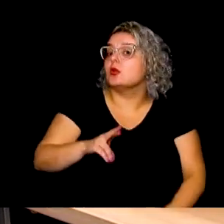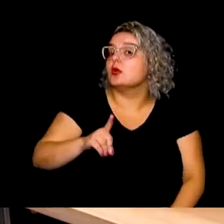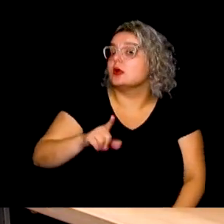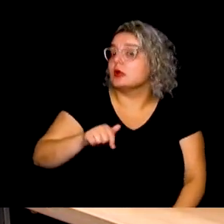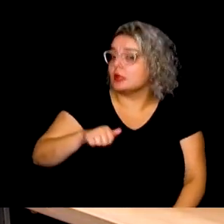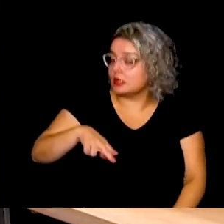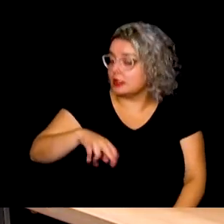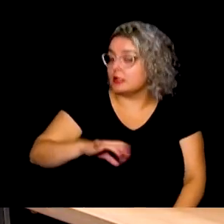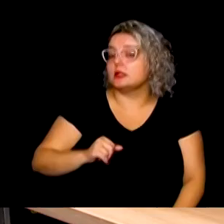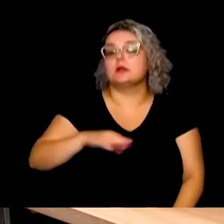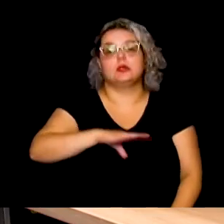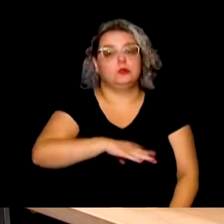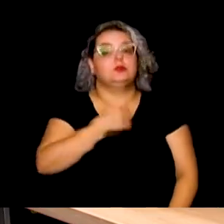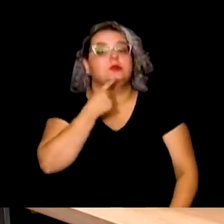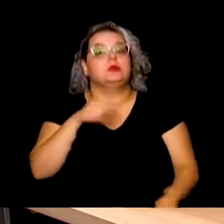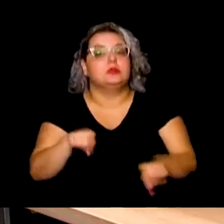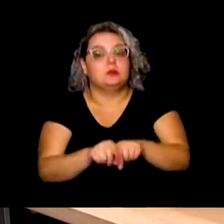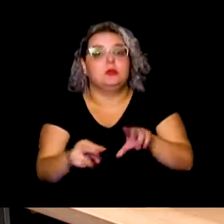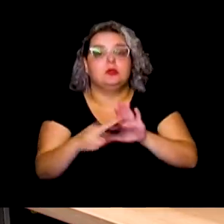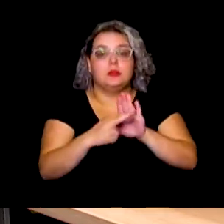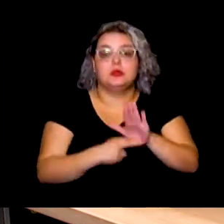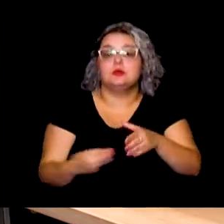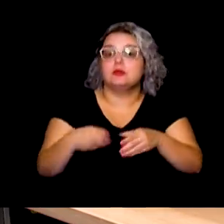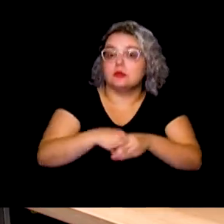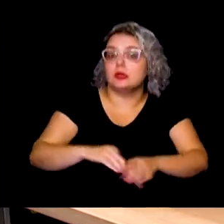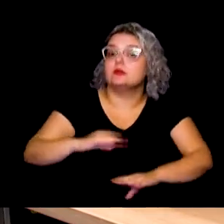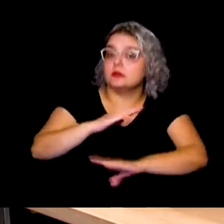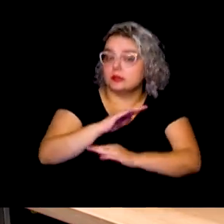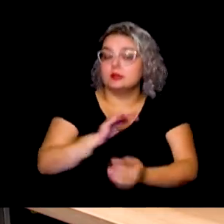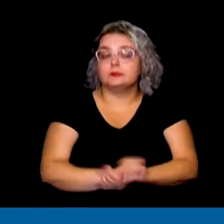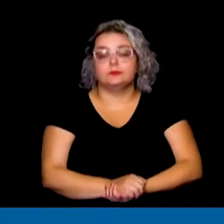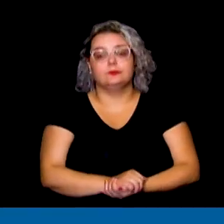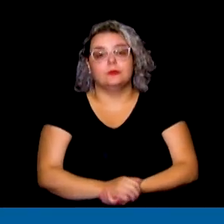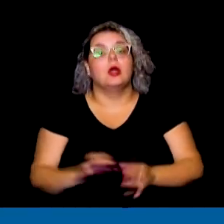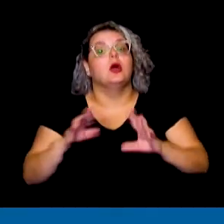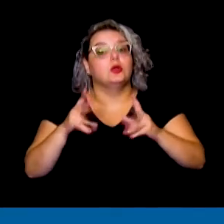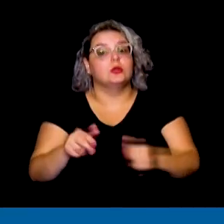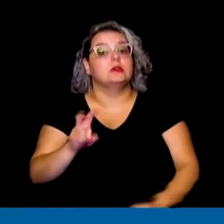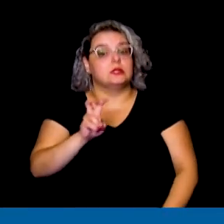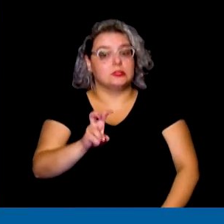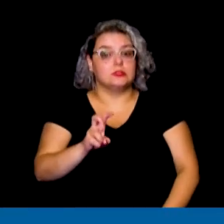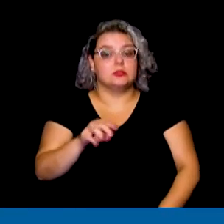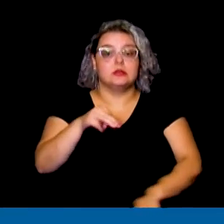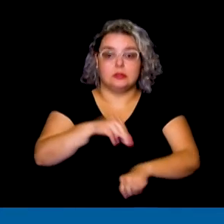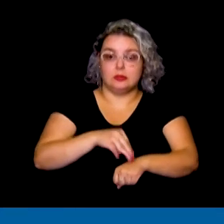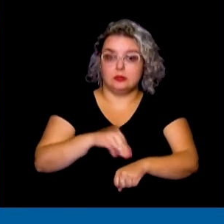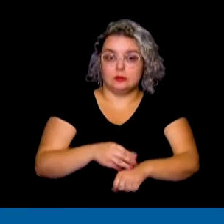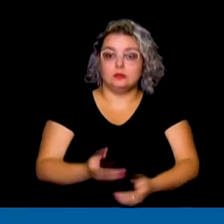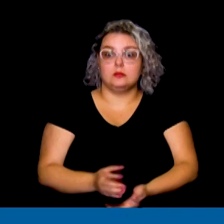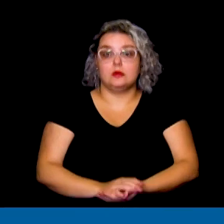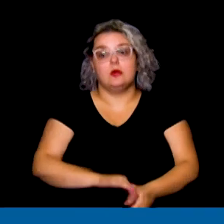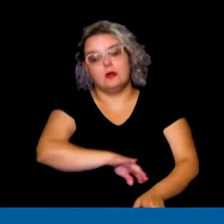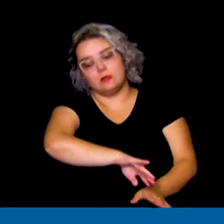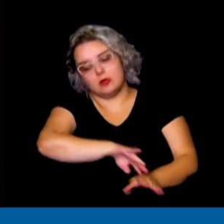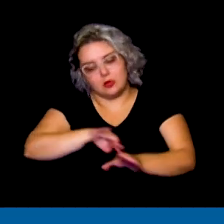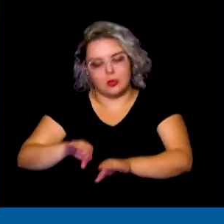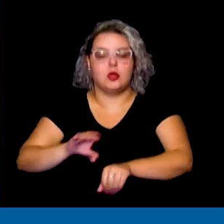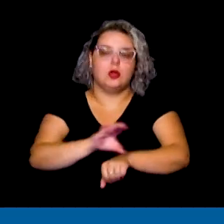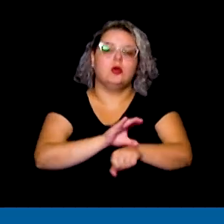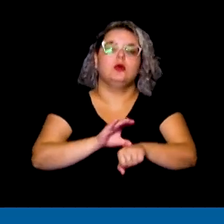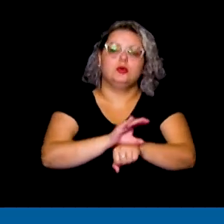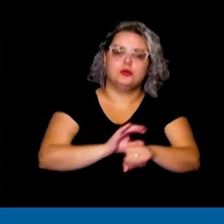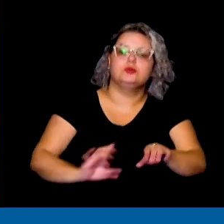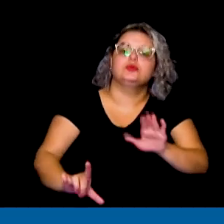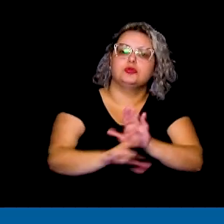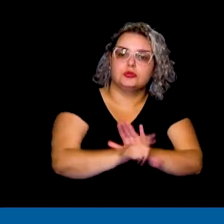na Lei Orgânica do Município e no regimento interno da câmara todas elas têm cinco membros exceto a